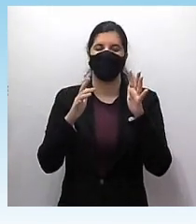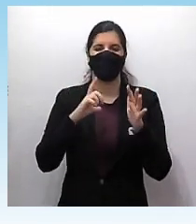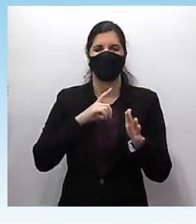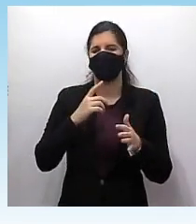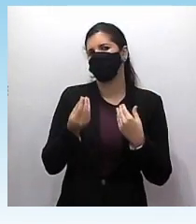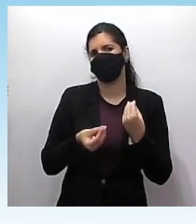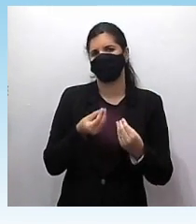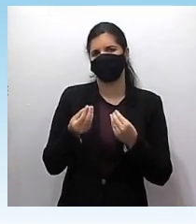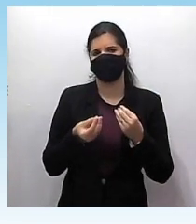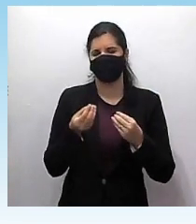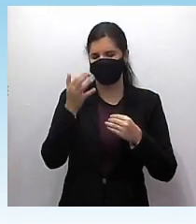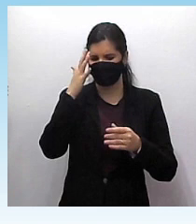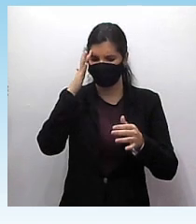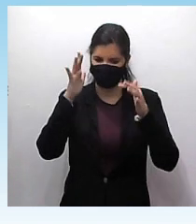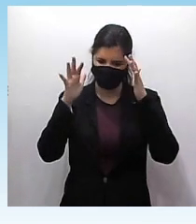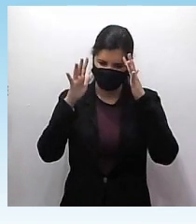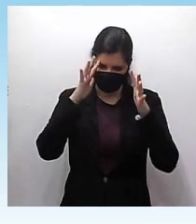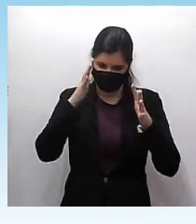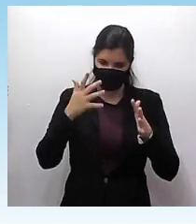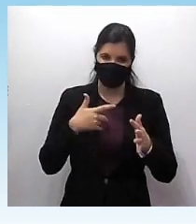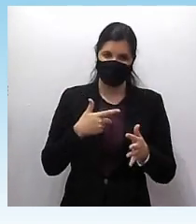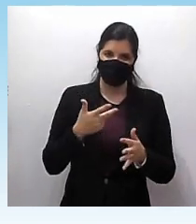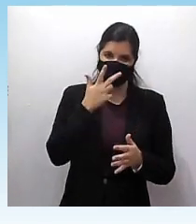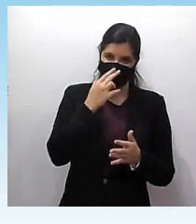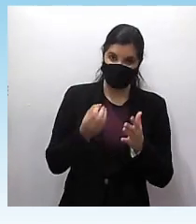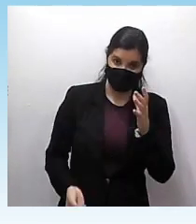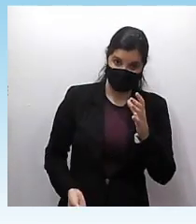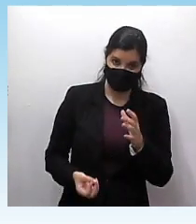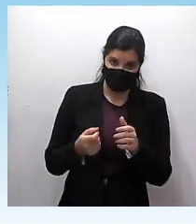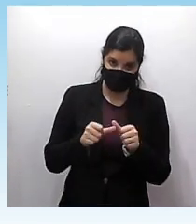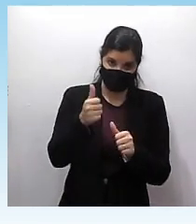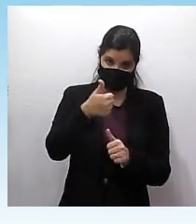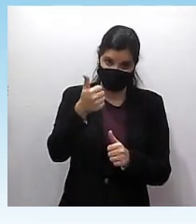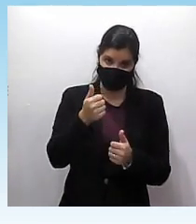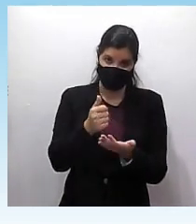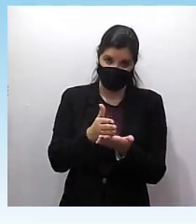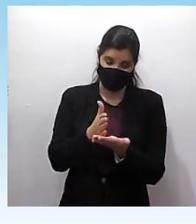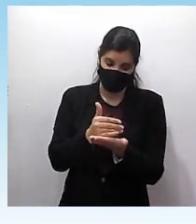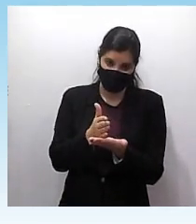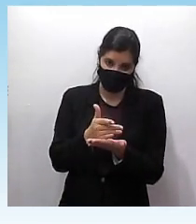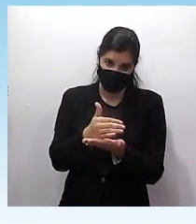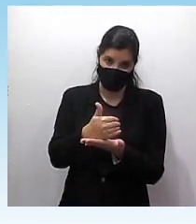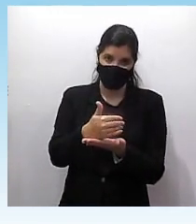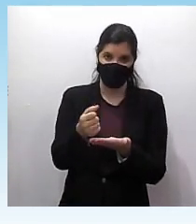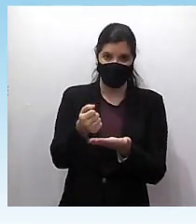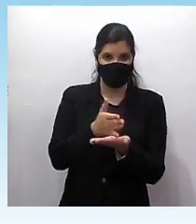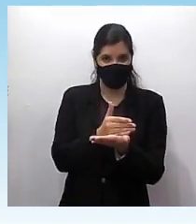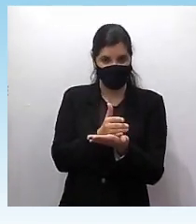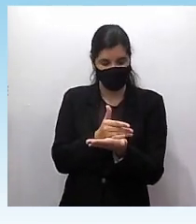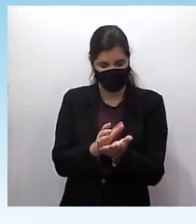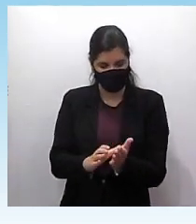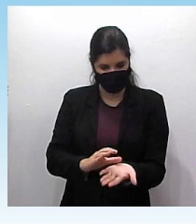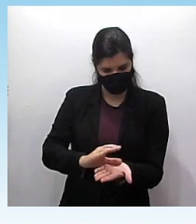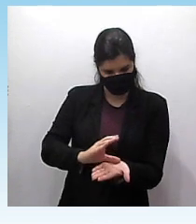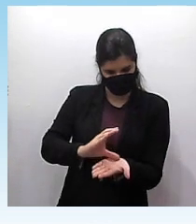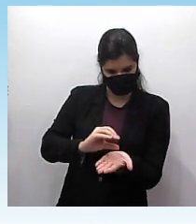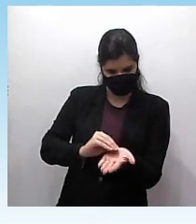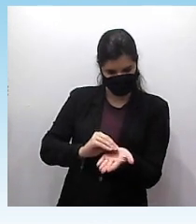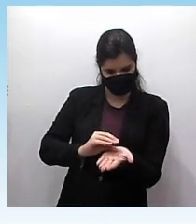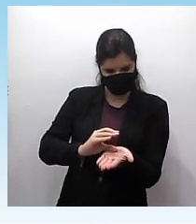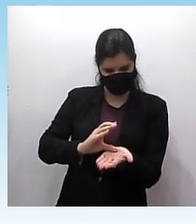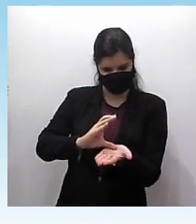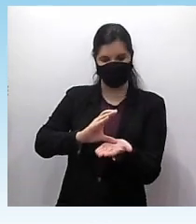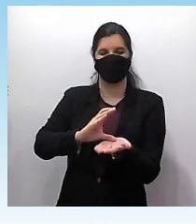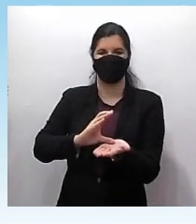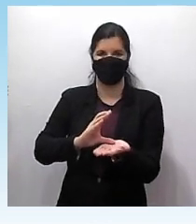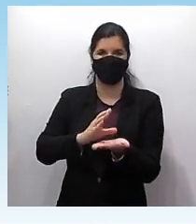é essa? É aquela de fazer o bolo primeiro, deixar o bolo crescer, para depois que ele estiver grande, a gente dividir com